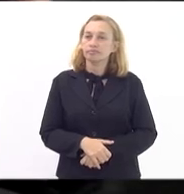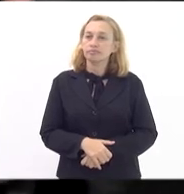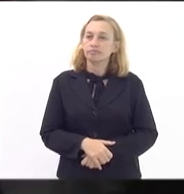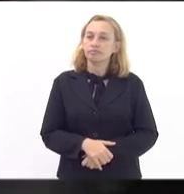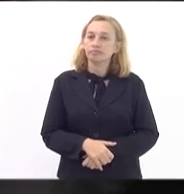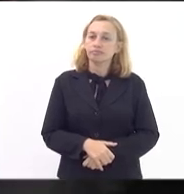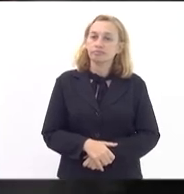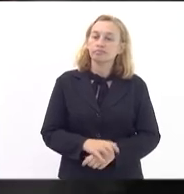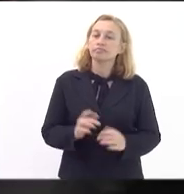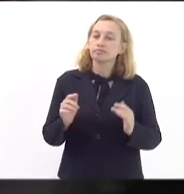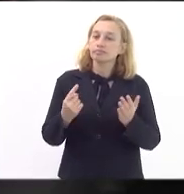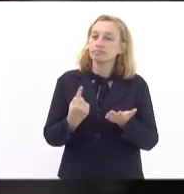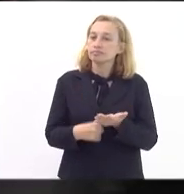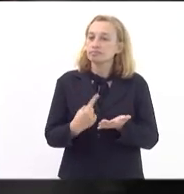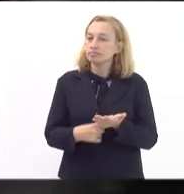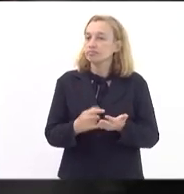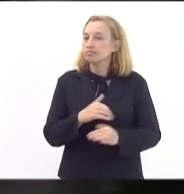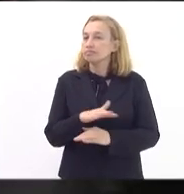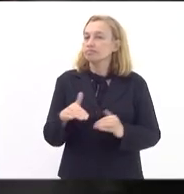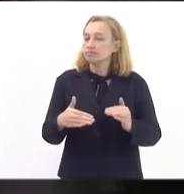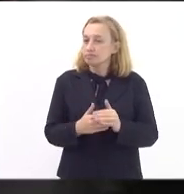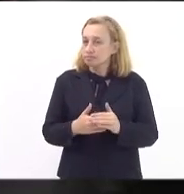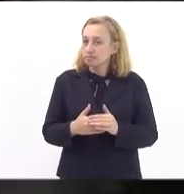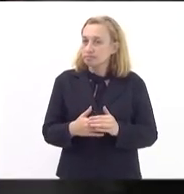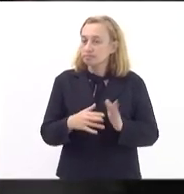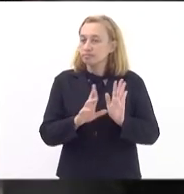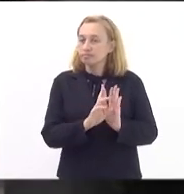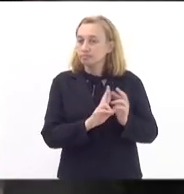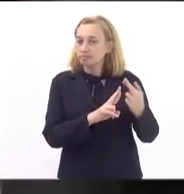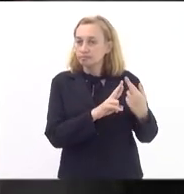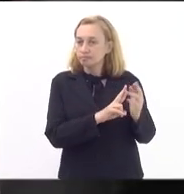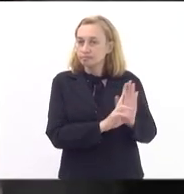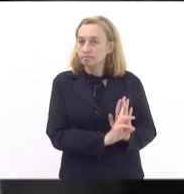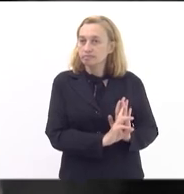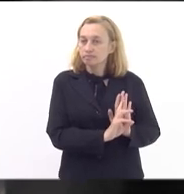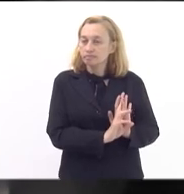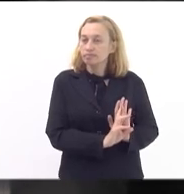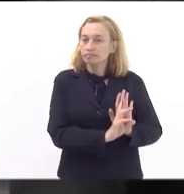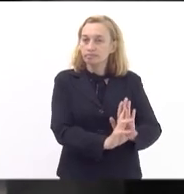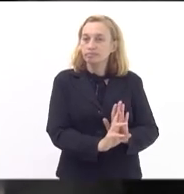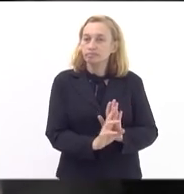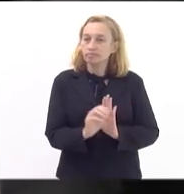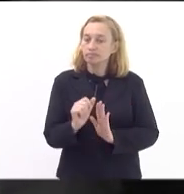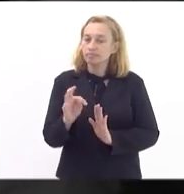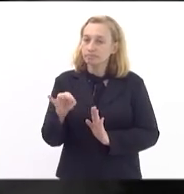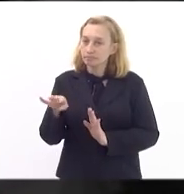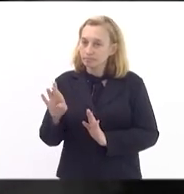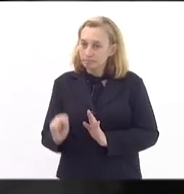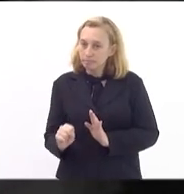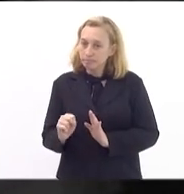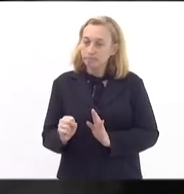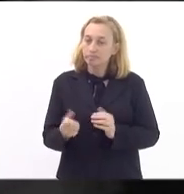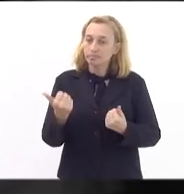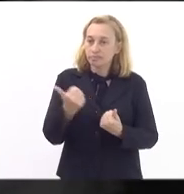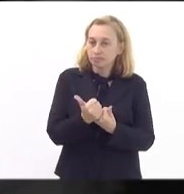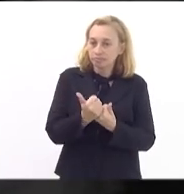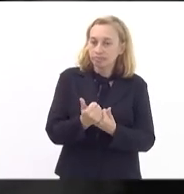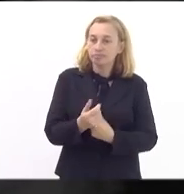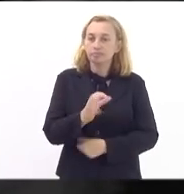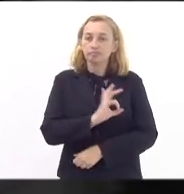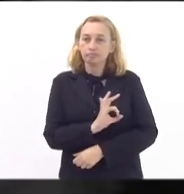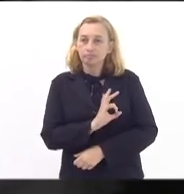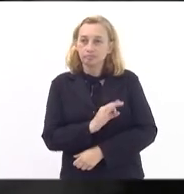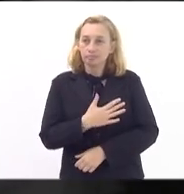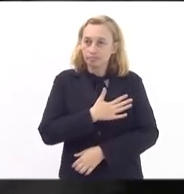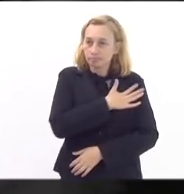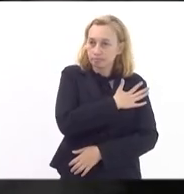em comum acordo com todos os atores e aí repito quais são eles a agetransp que nos deu todo apoio à polícia militar que de